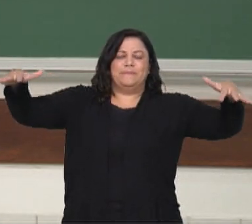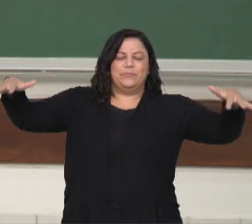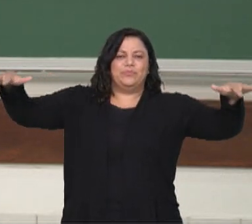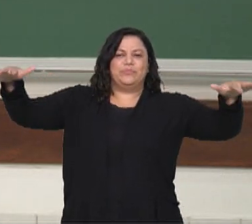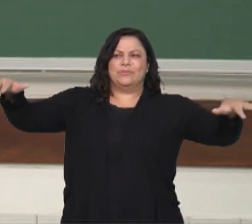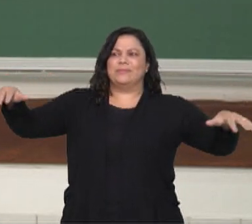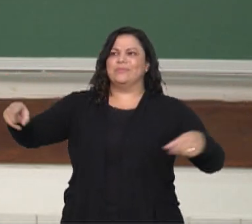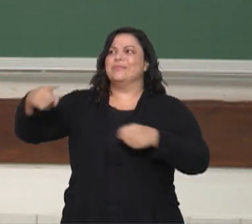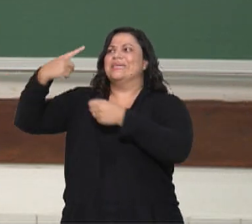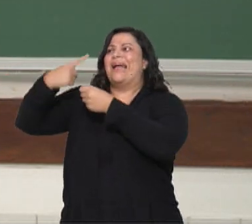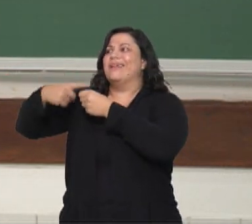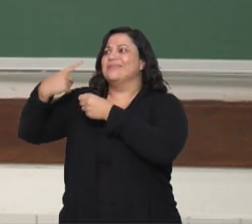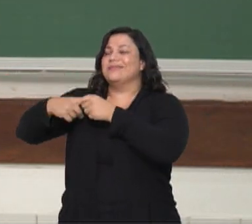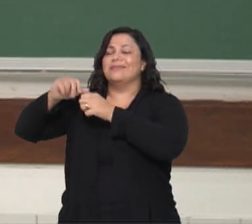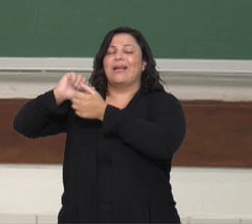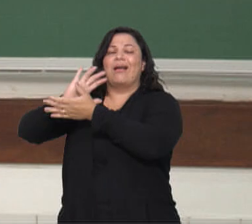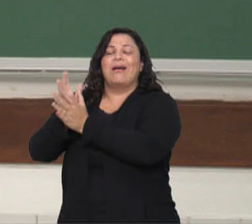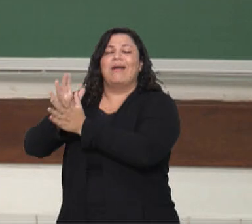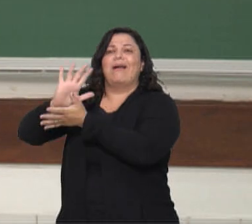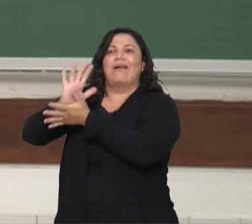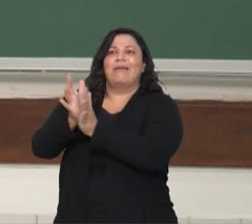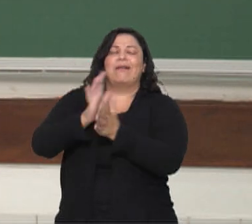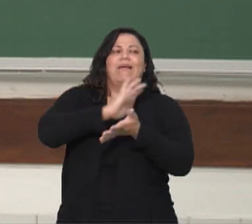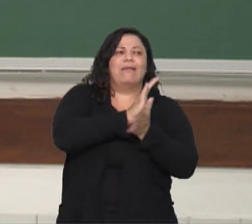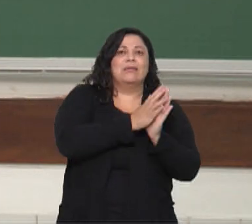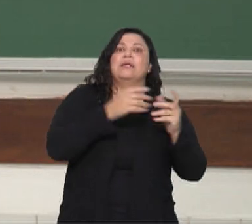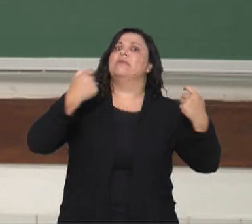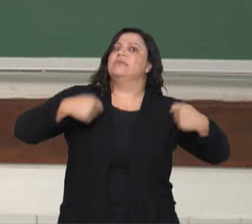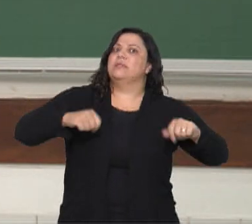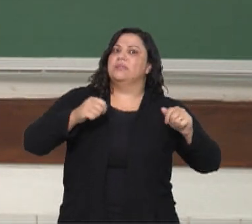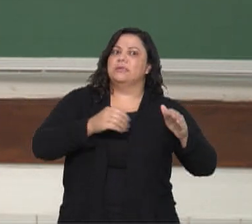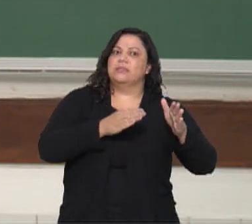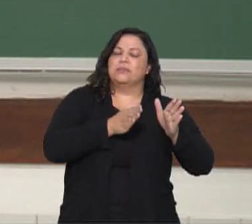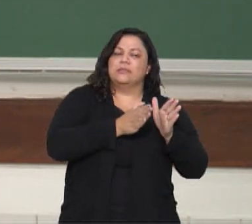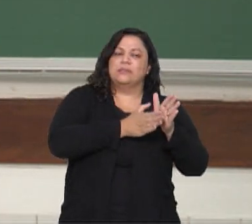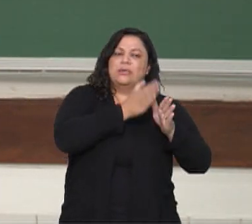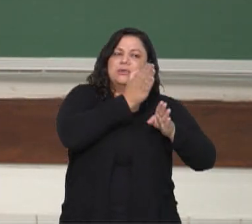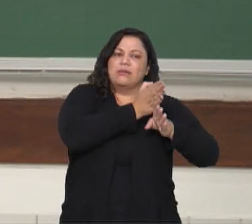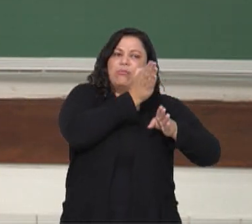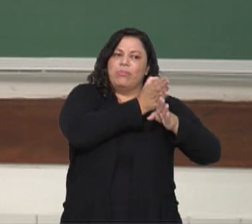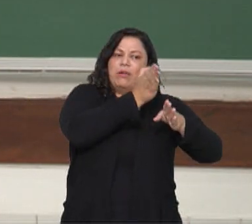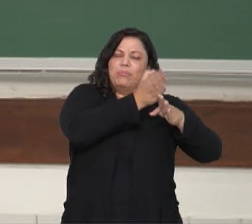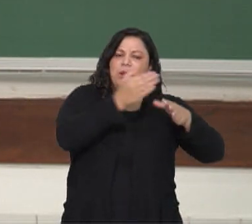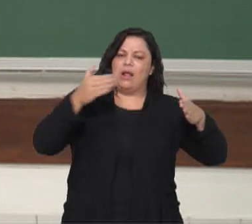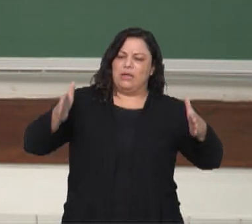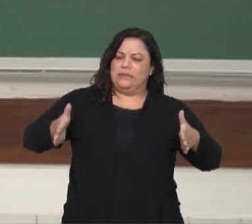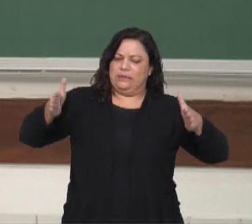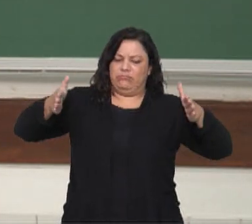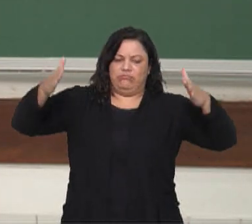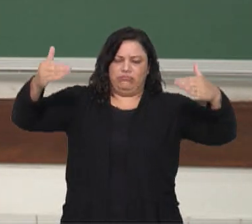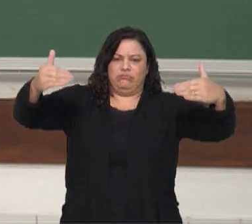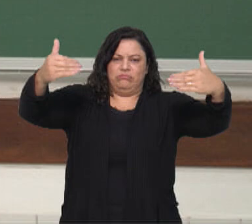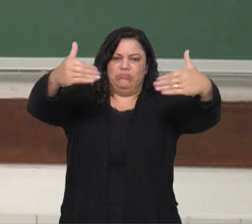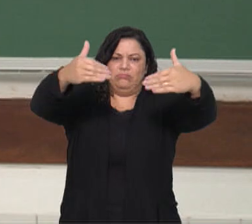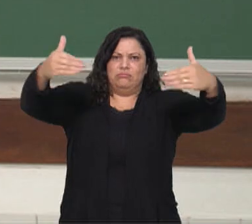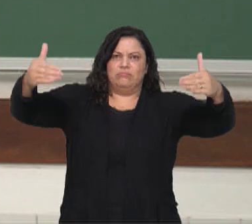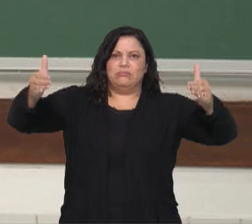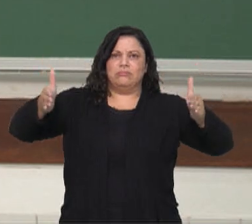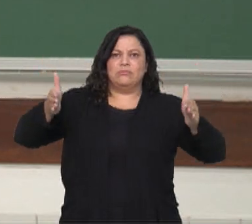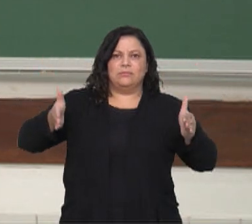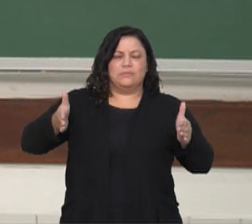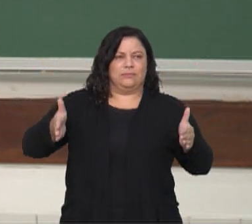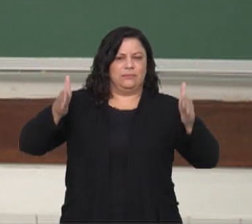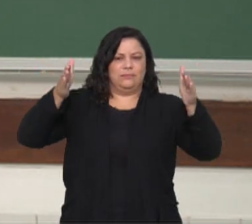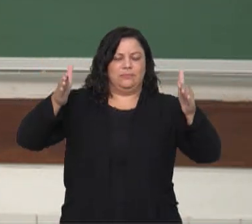destruir a outra agricultura. Então precisa de barragens para conter com sacos de areia, espécie de muros, para que a água bate ali e